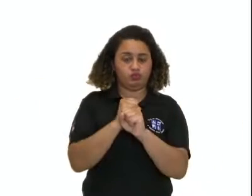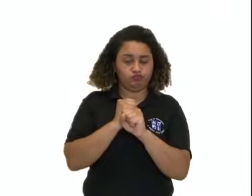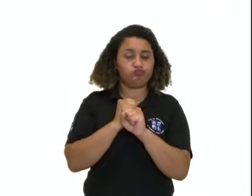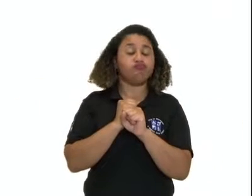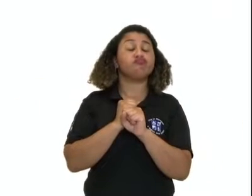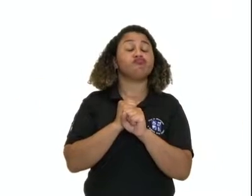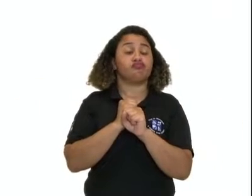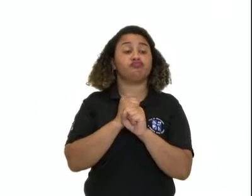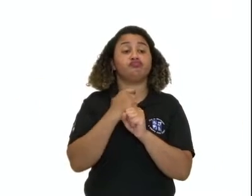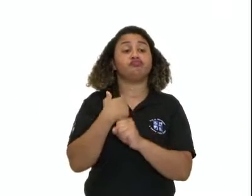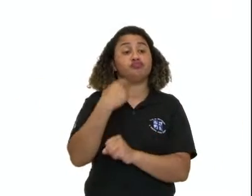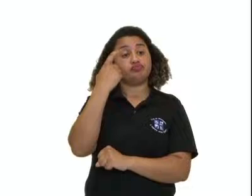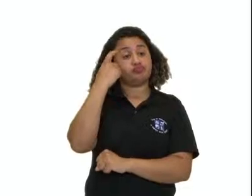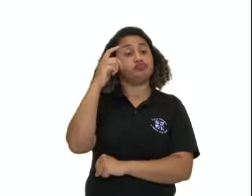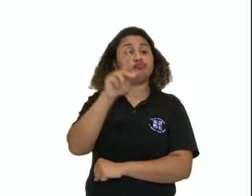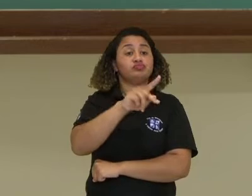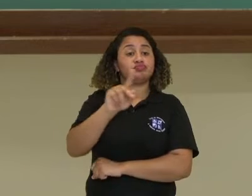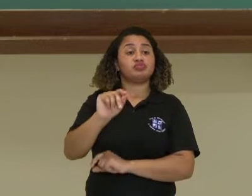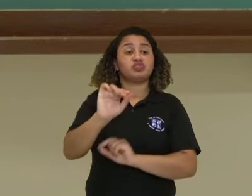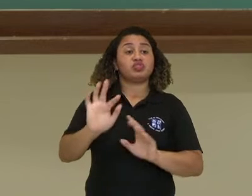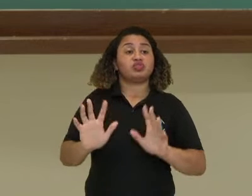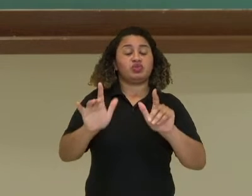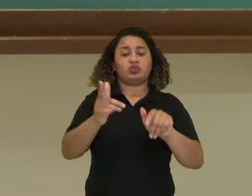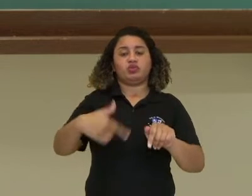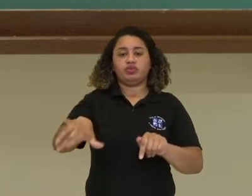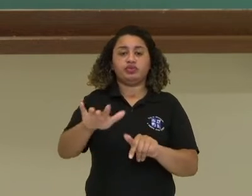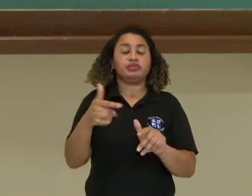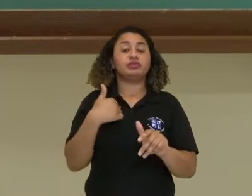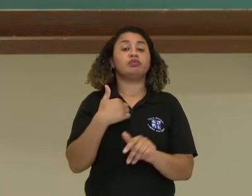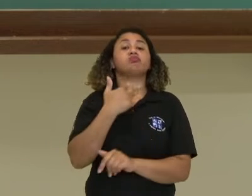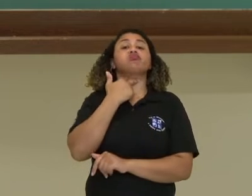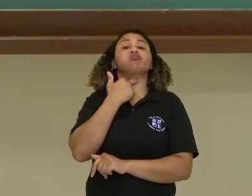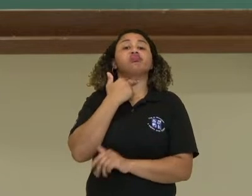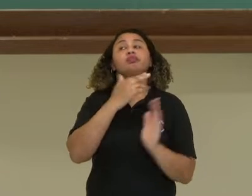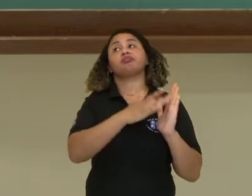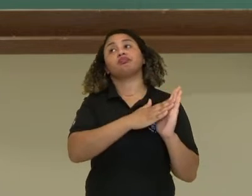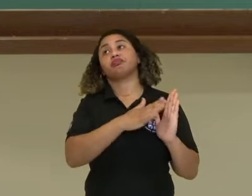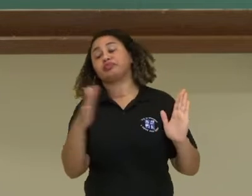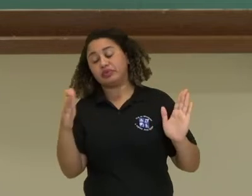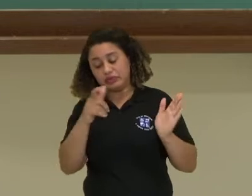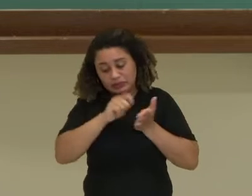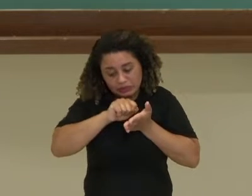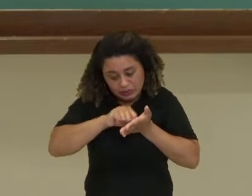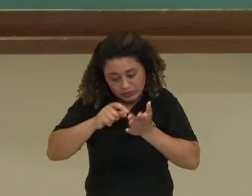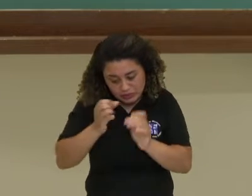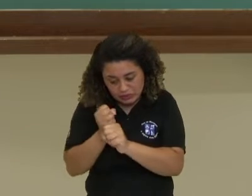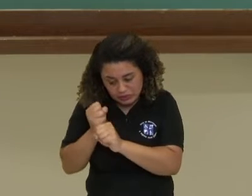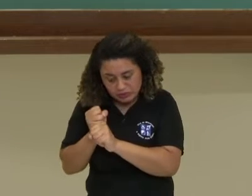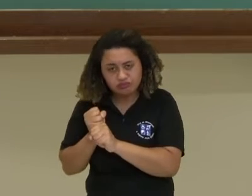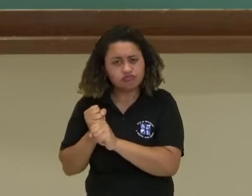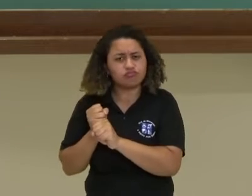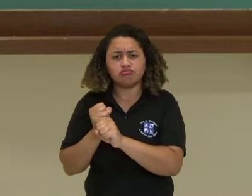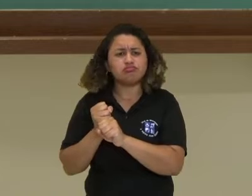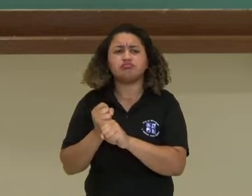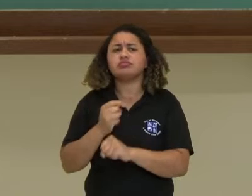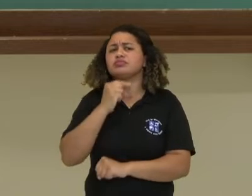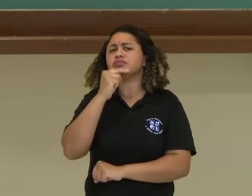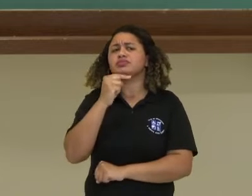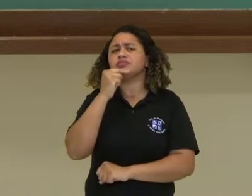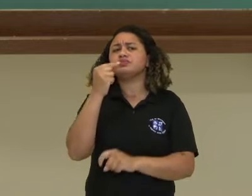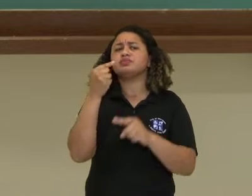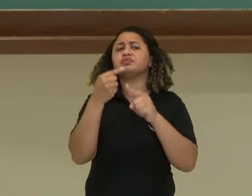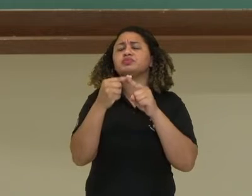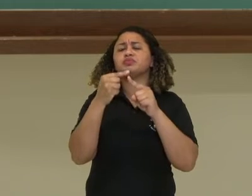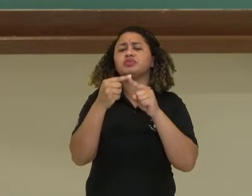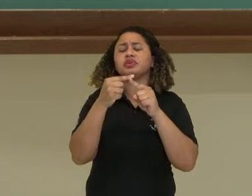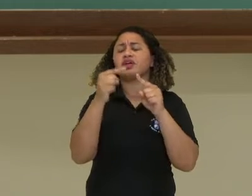A ideia do professor era manter a turma ocupada por um bom tempo. Só que isso não aconteceu. Por quê?